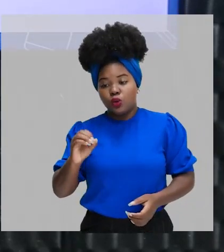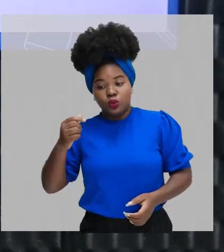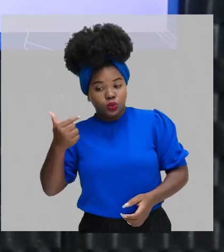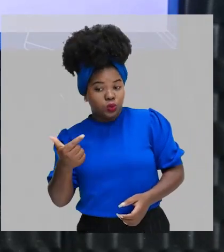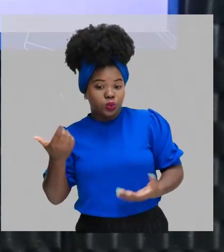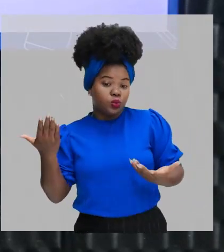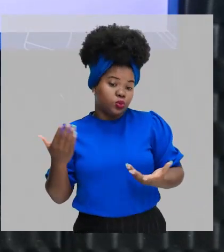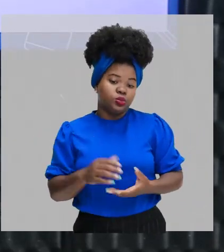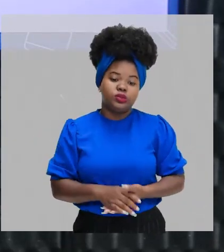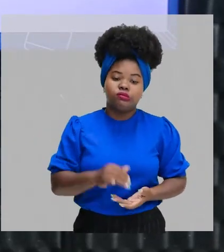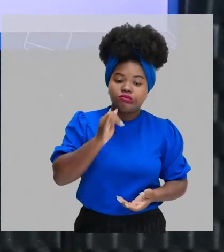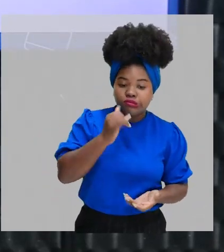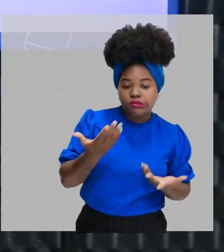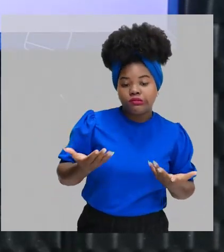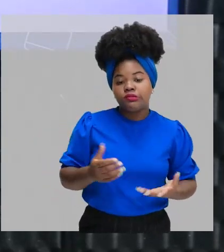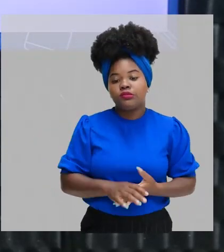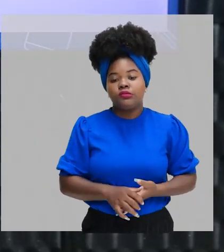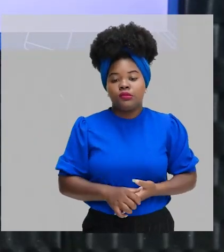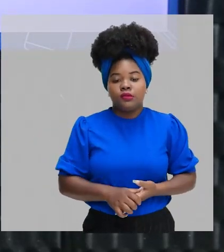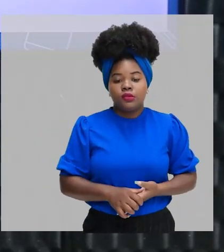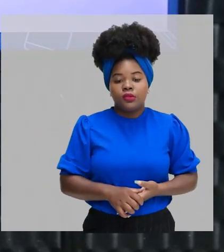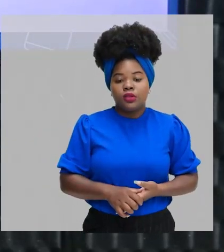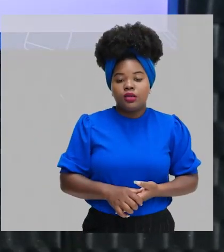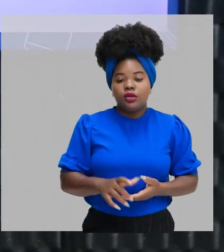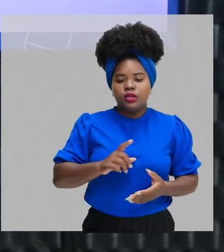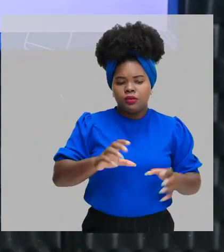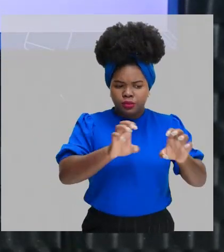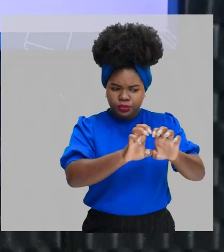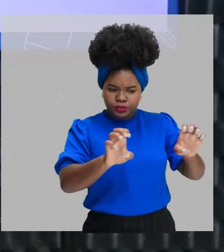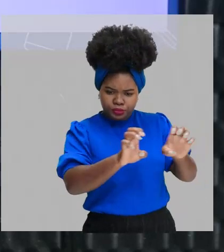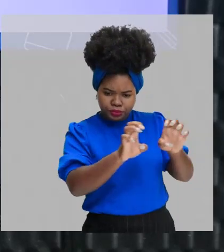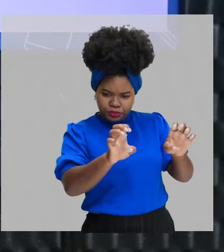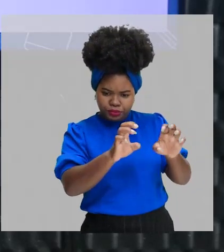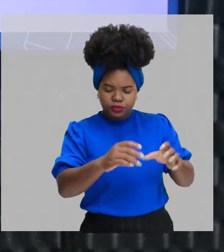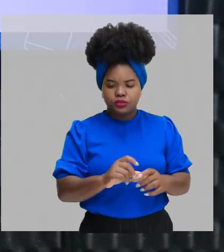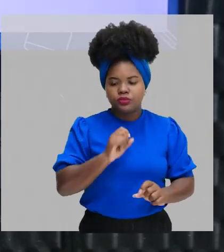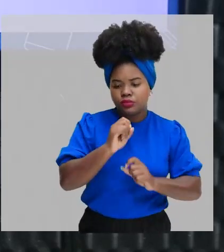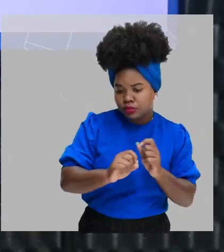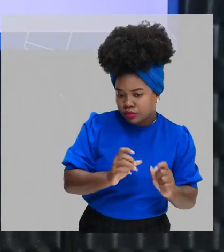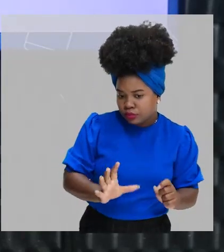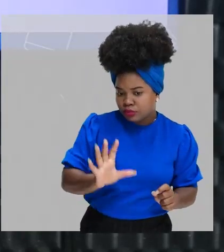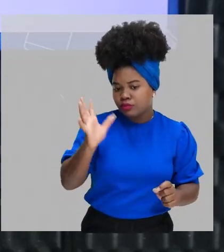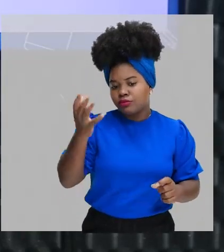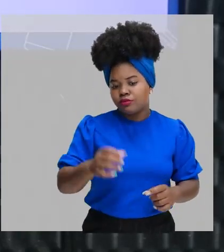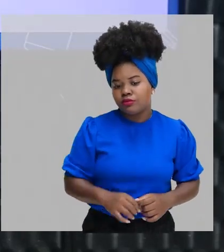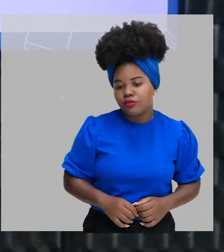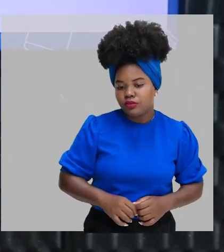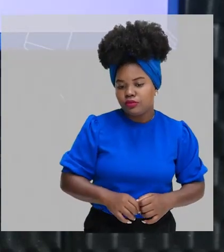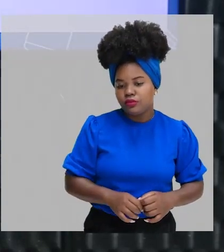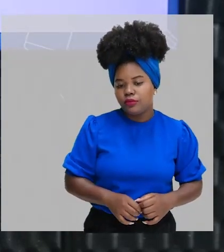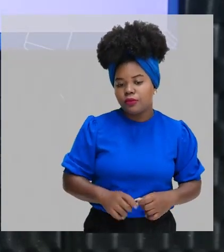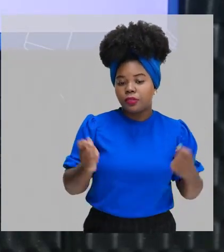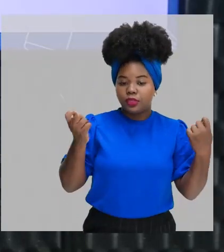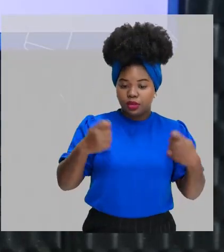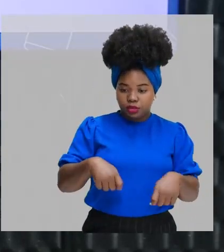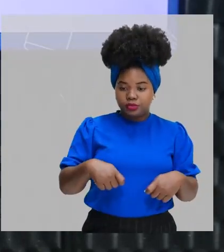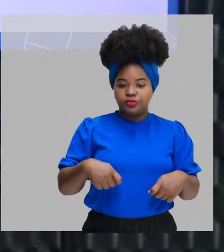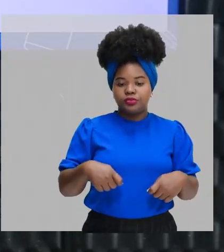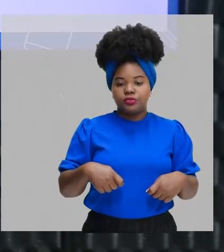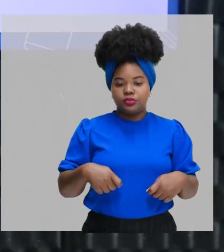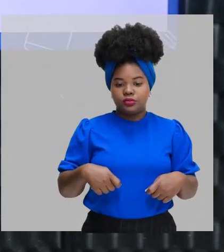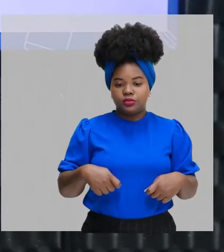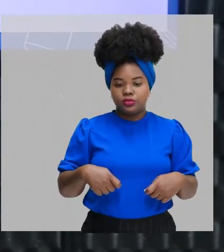certo? Então, para efeito de cálculo, turma, a gente vai considerar que o